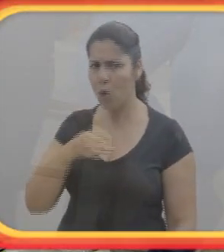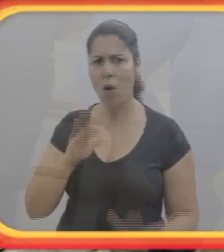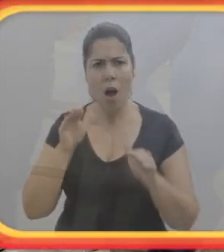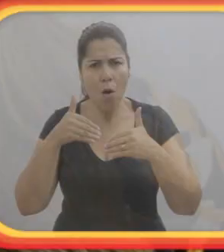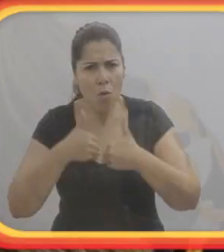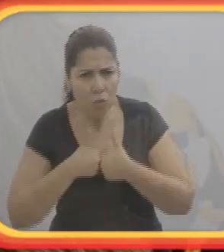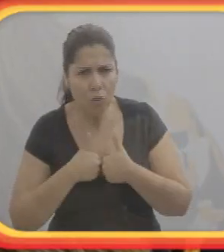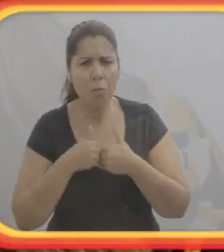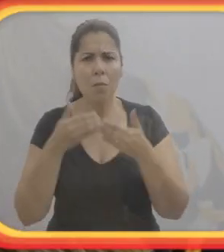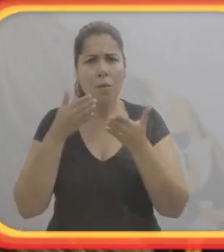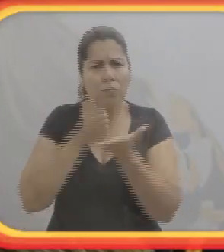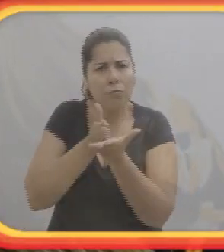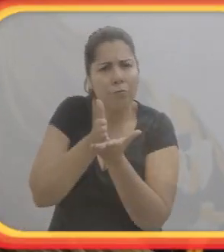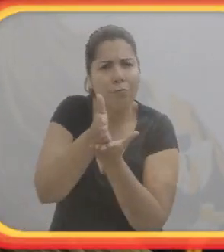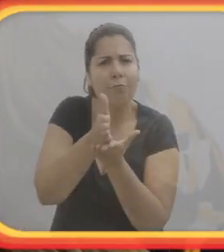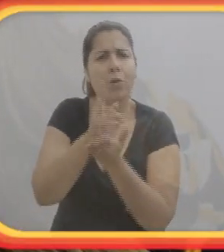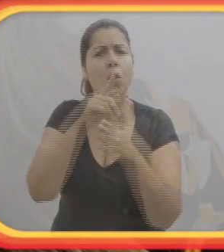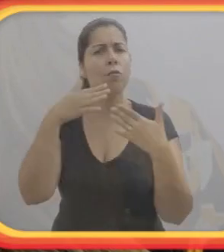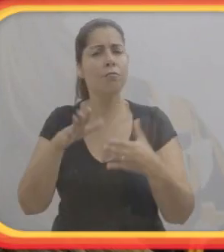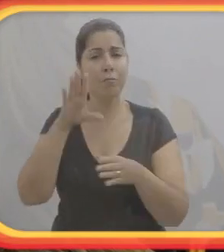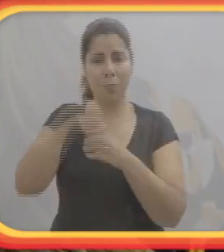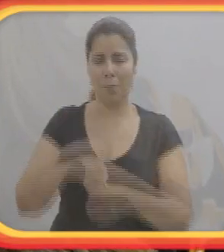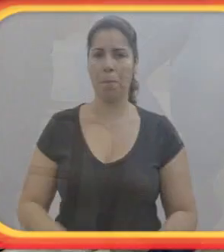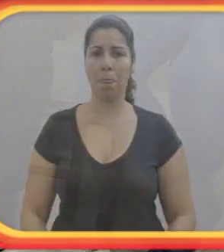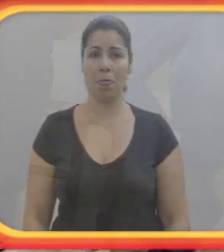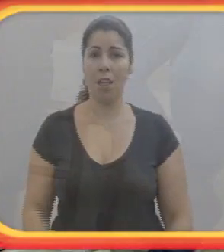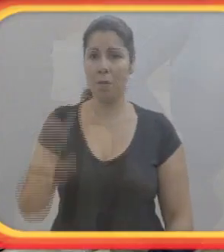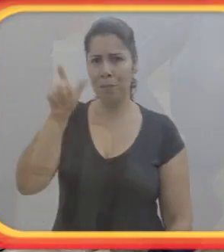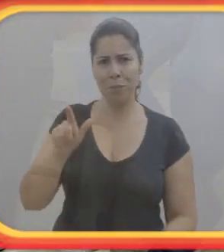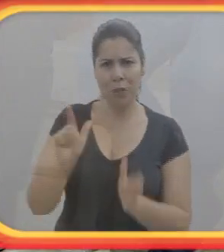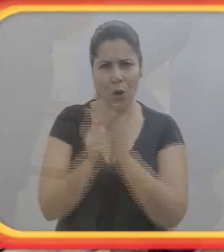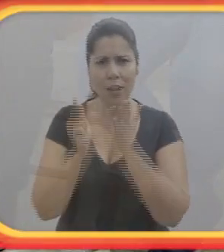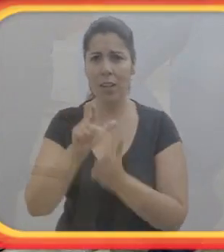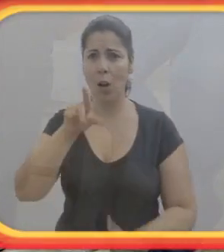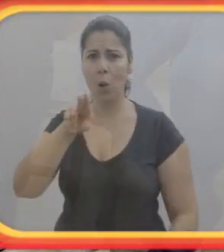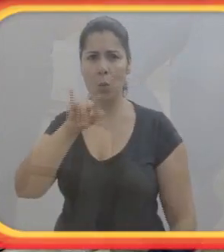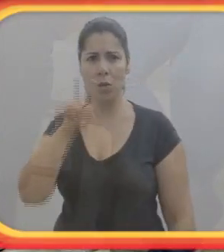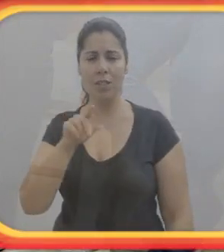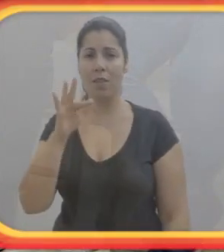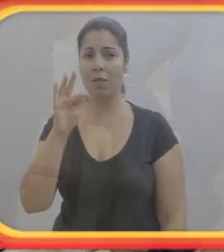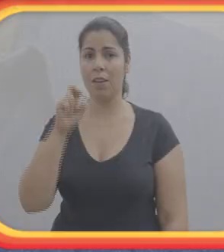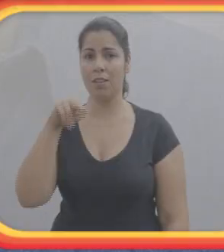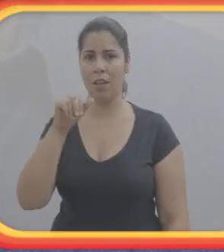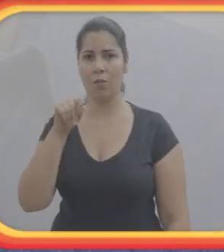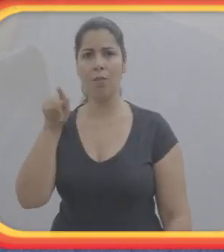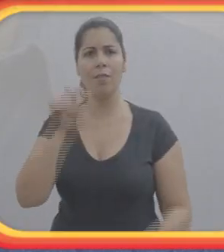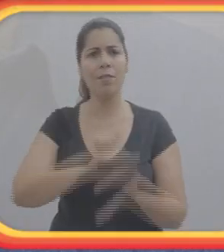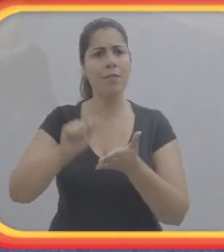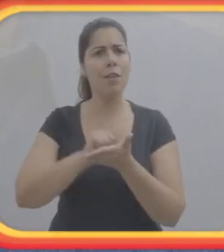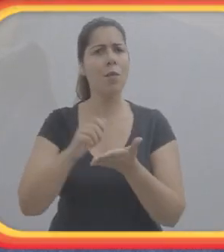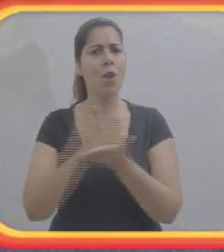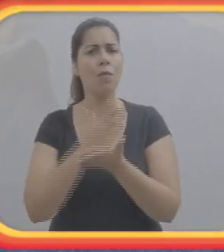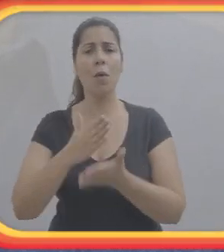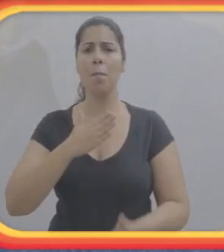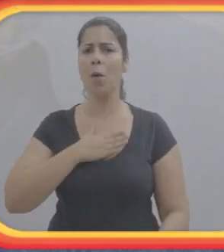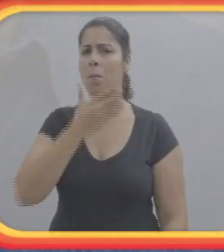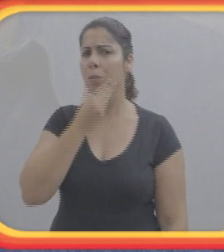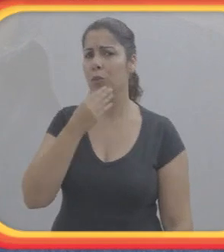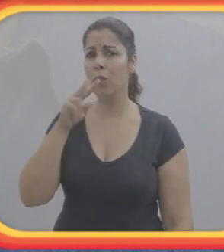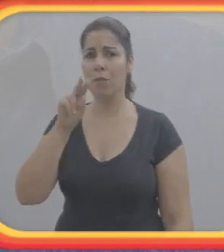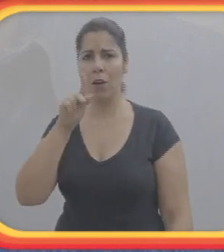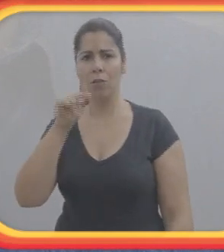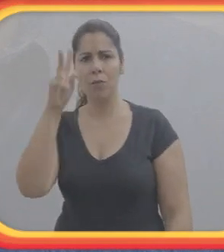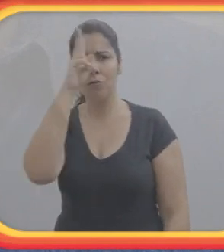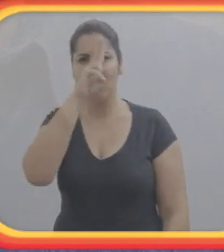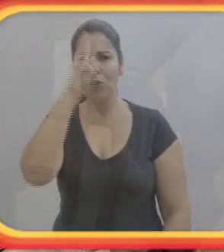Mundo Azul e autora do livro Eu, Meu Filho e o Autismo, uma jornada inesperada. O jornalista Luiz Fernando Viana,